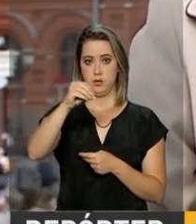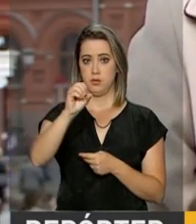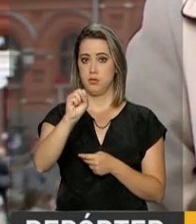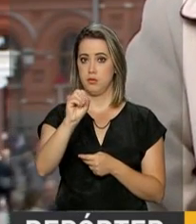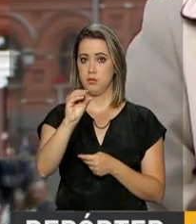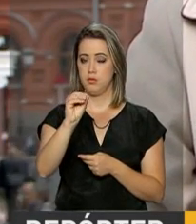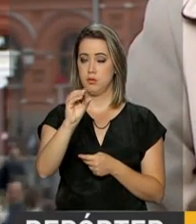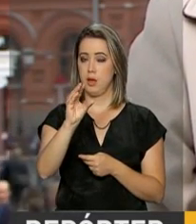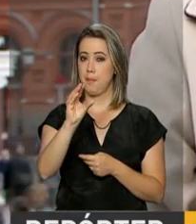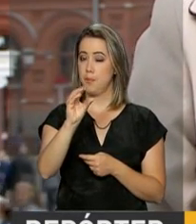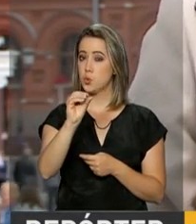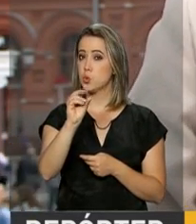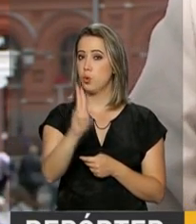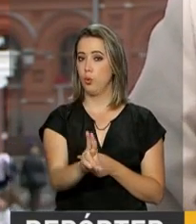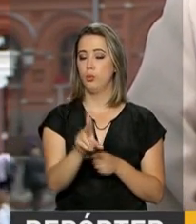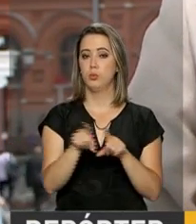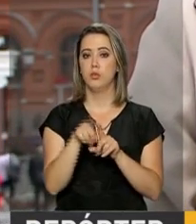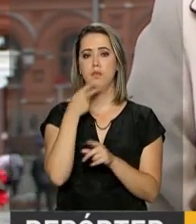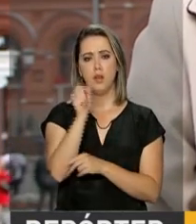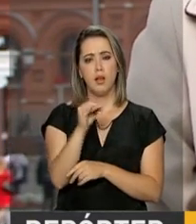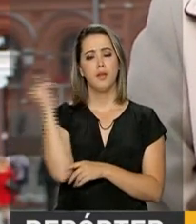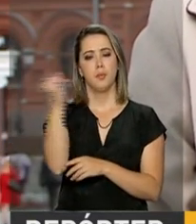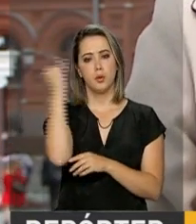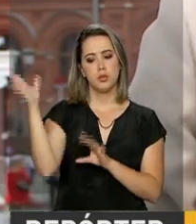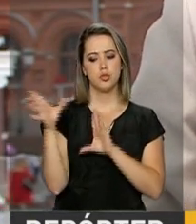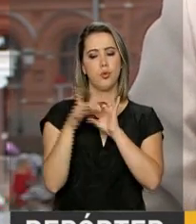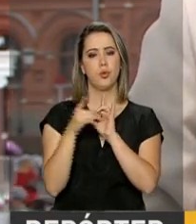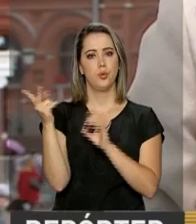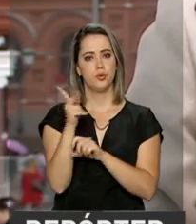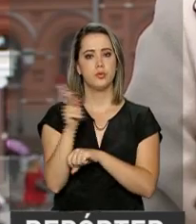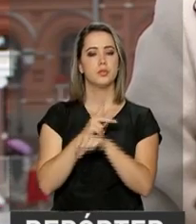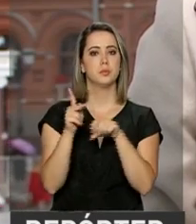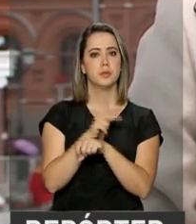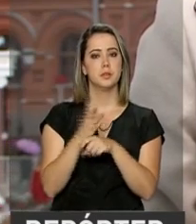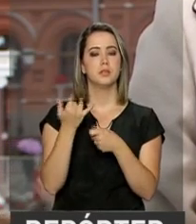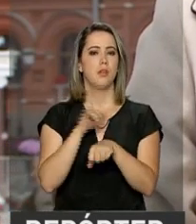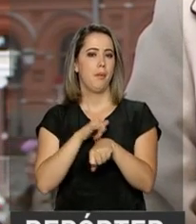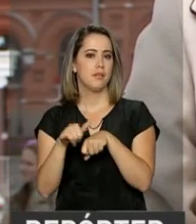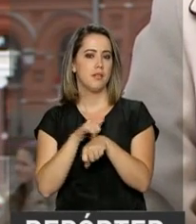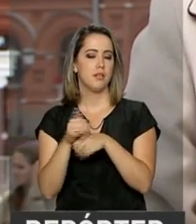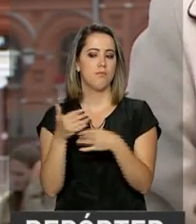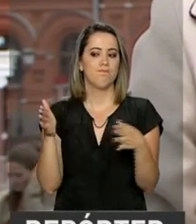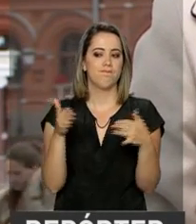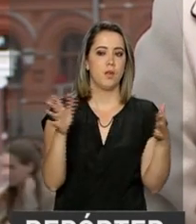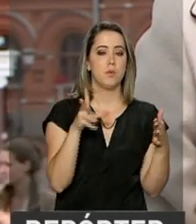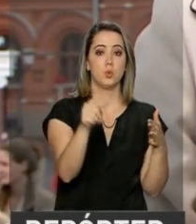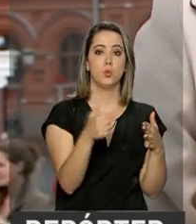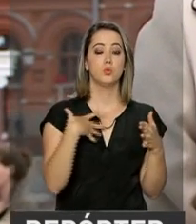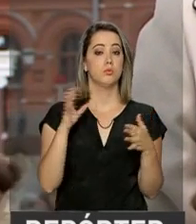ressaltar a importância do diálogo entre Brasil e Rússia e uma nova estratégia de relações com outros países abrindo portas em todos os